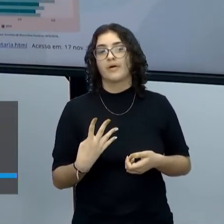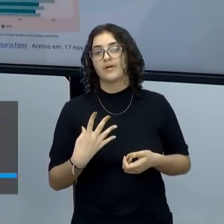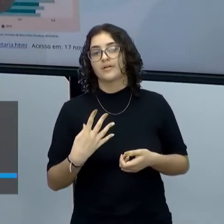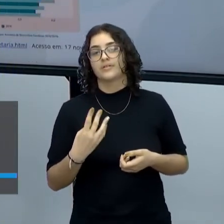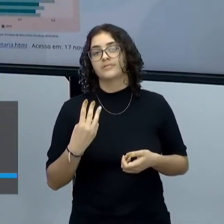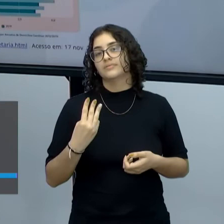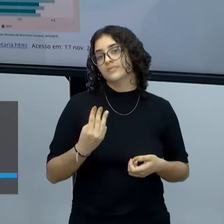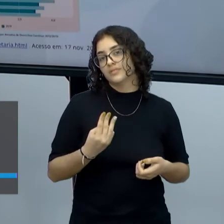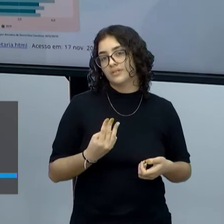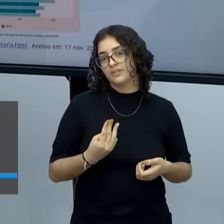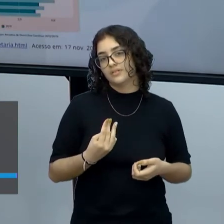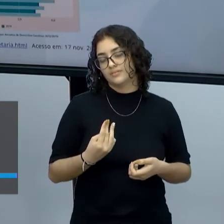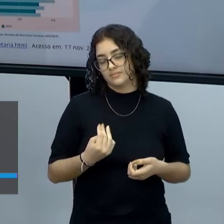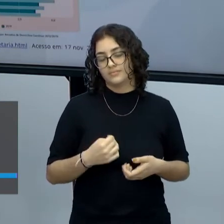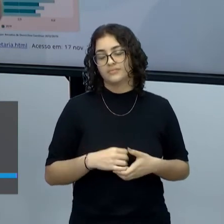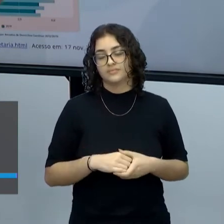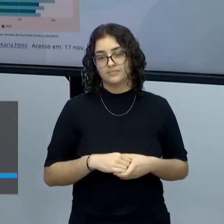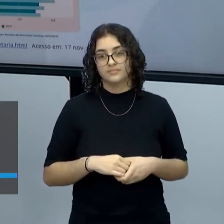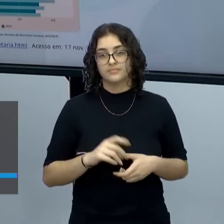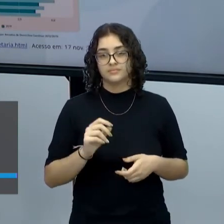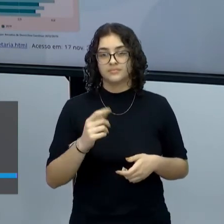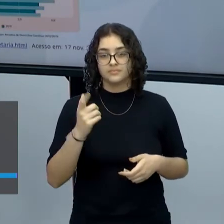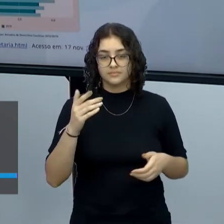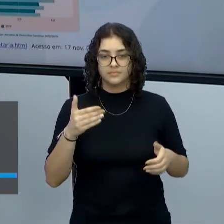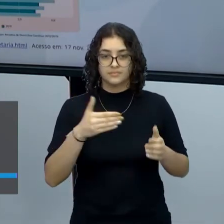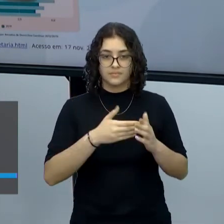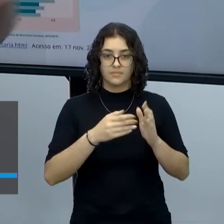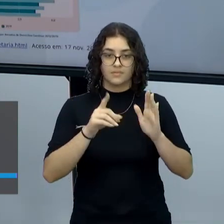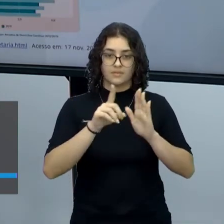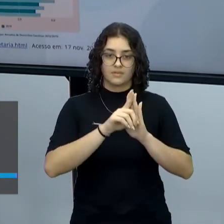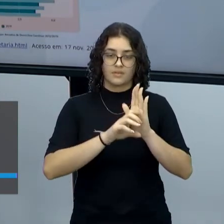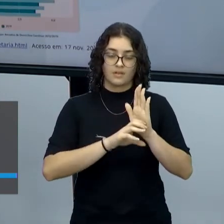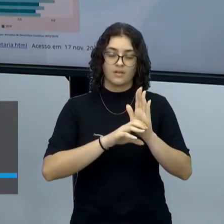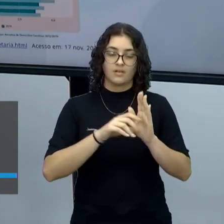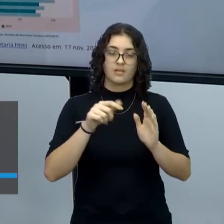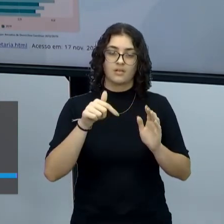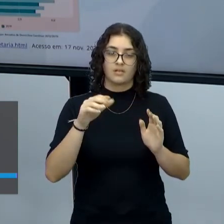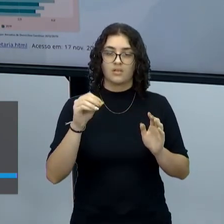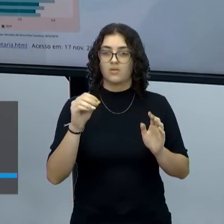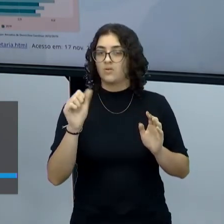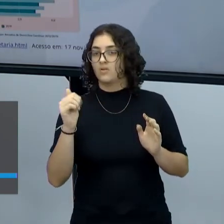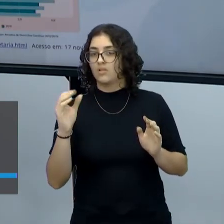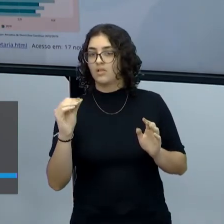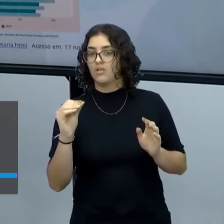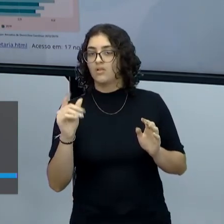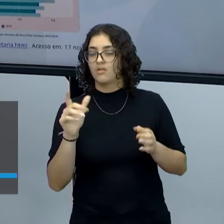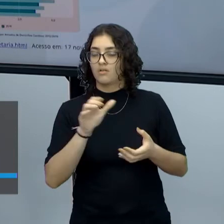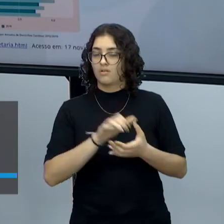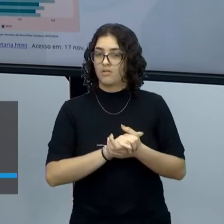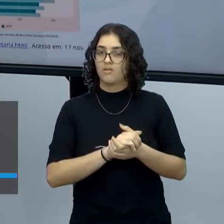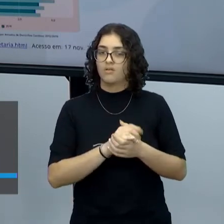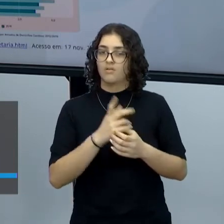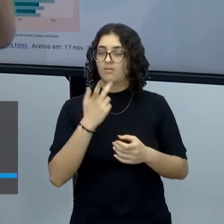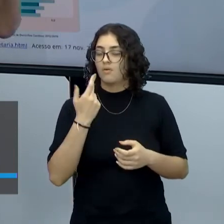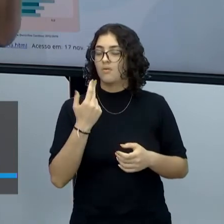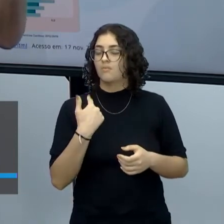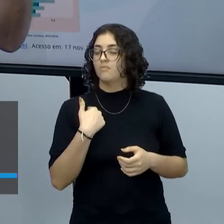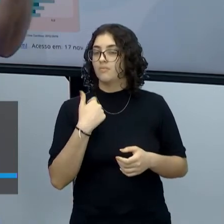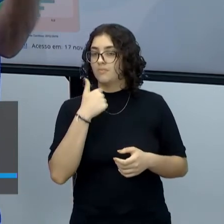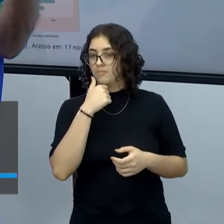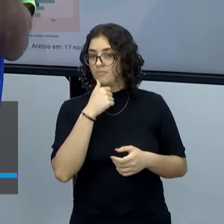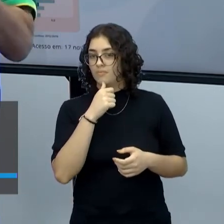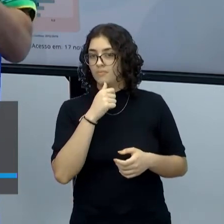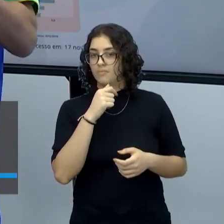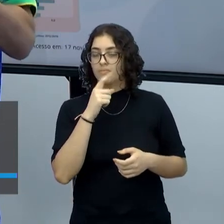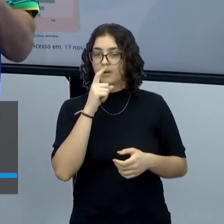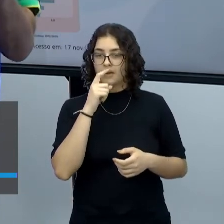para 3, e aí chega na década de 70 e 80 que um casal como os meus pais, por exemplo, tiveram 2